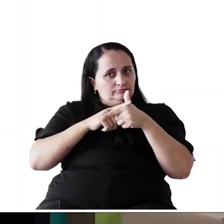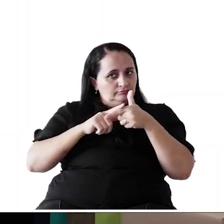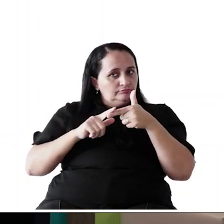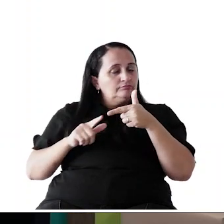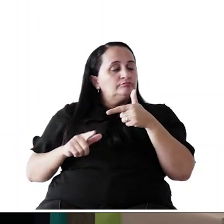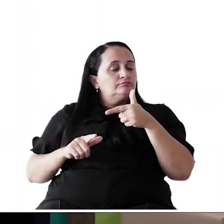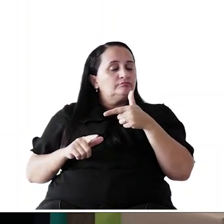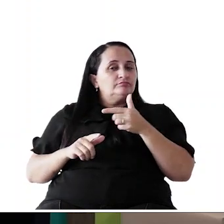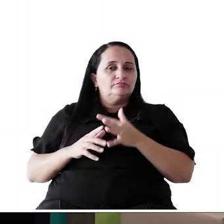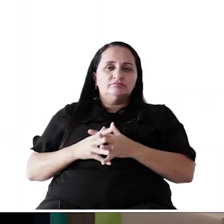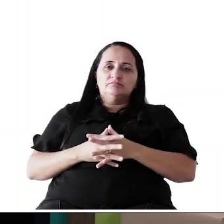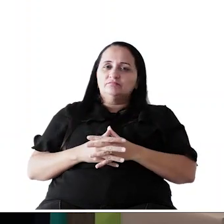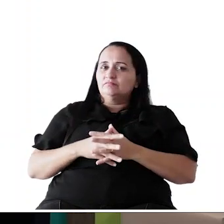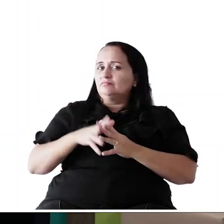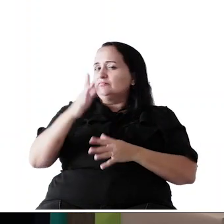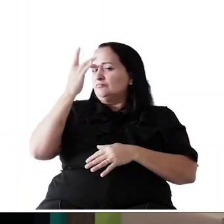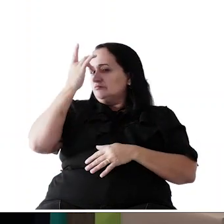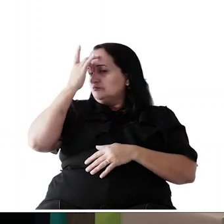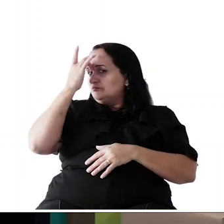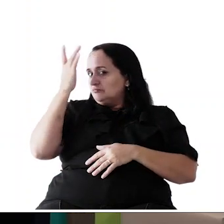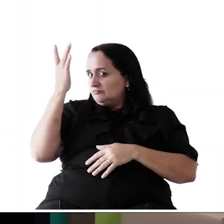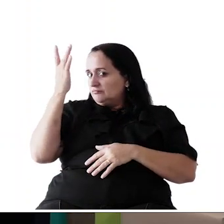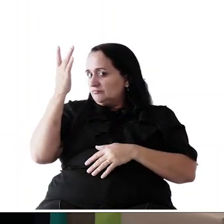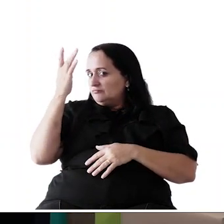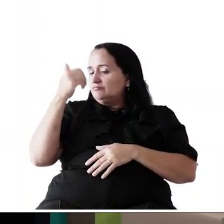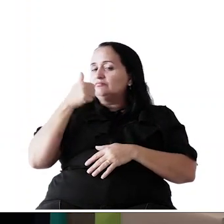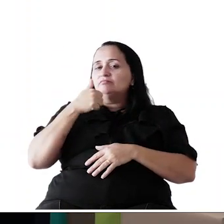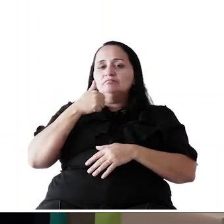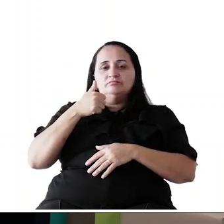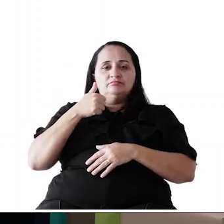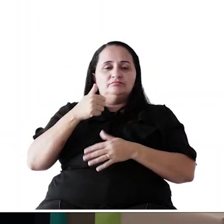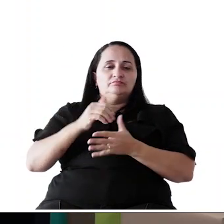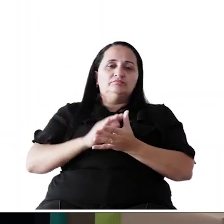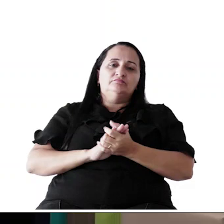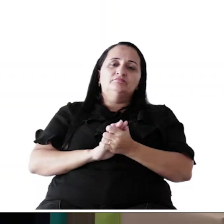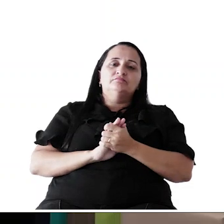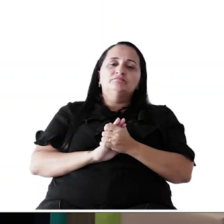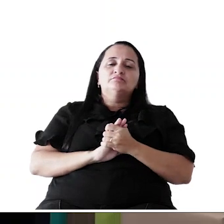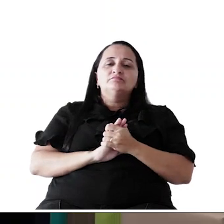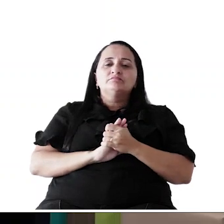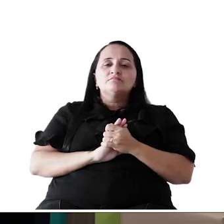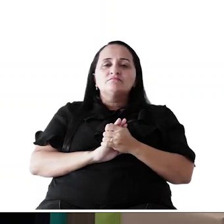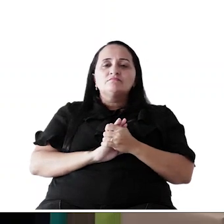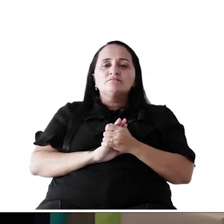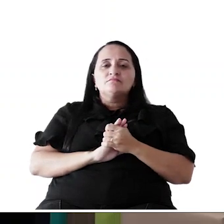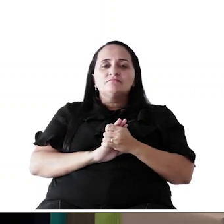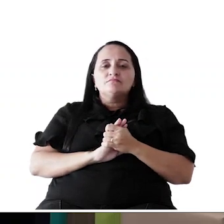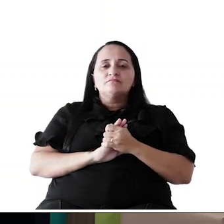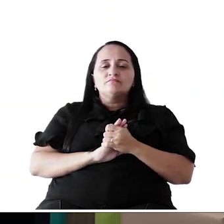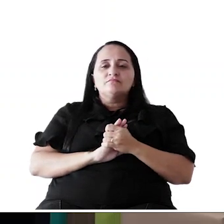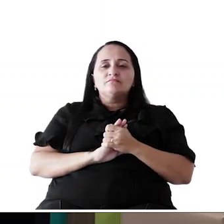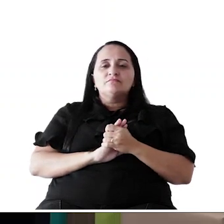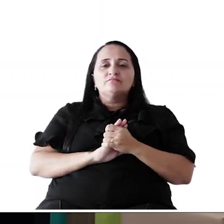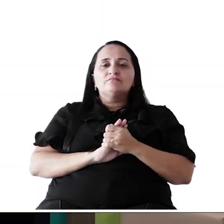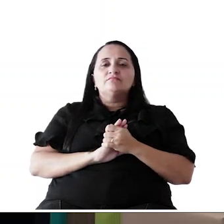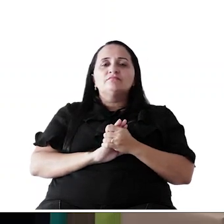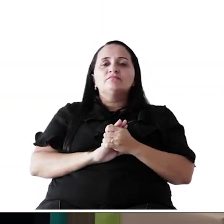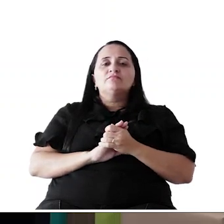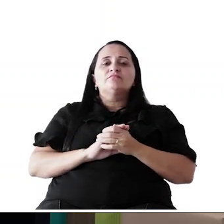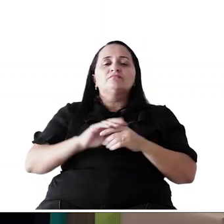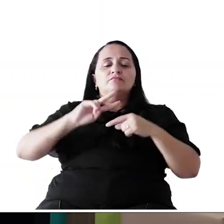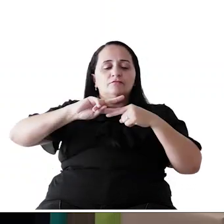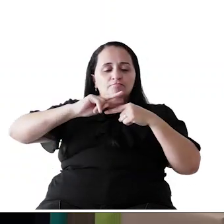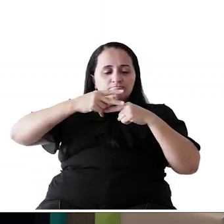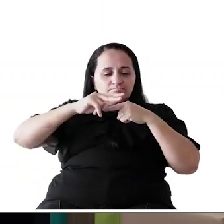divisão. Fácil, né? Pegou fácil. Então, vamos aos exercícios? Uma sequência de atividade aí, para